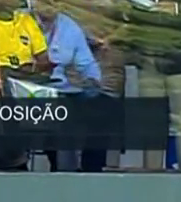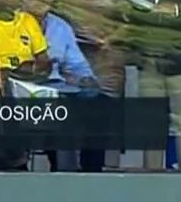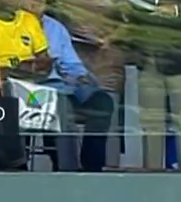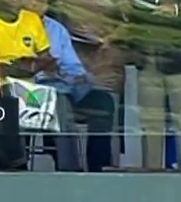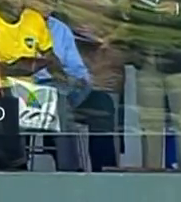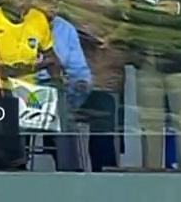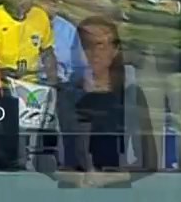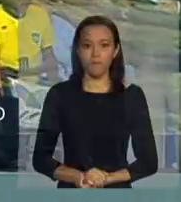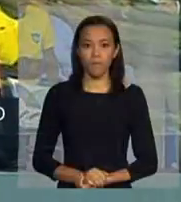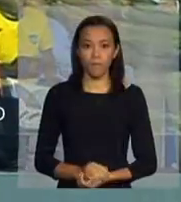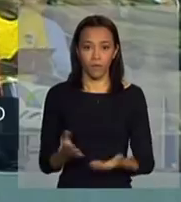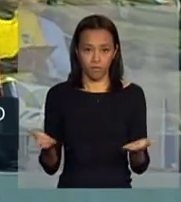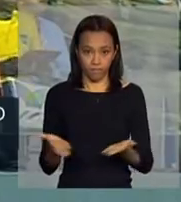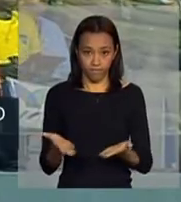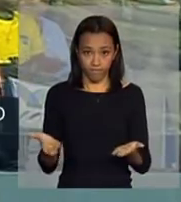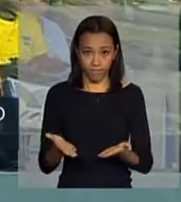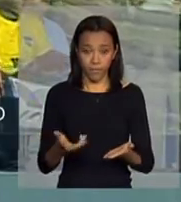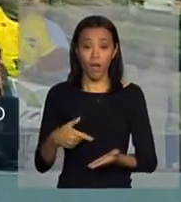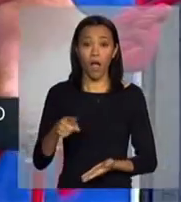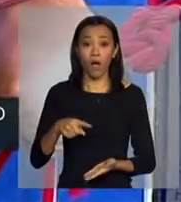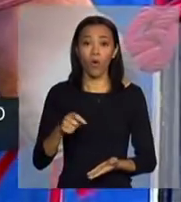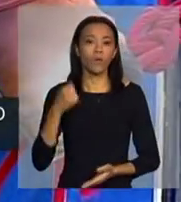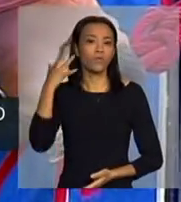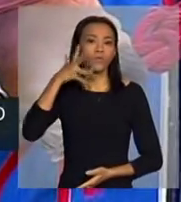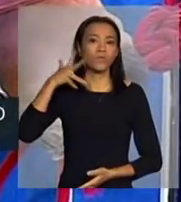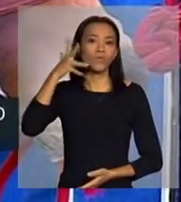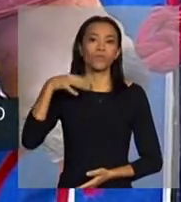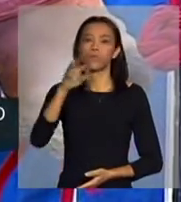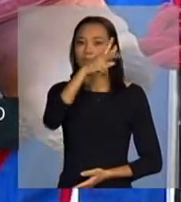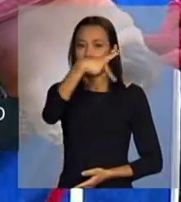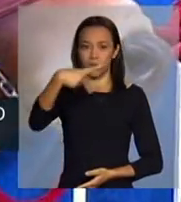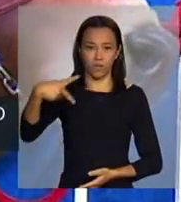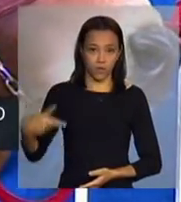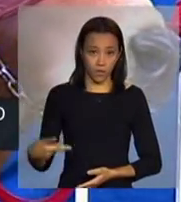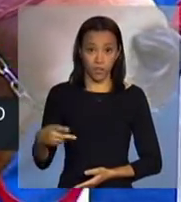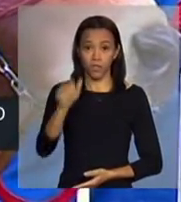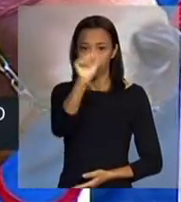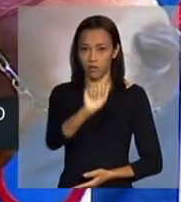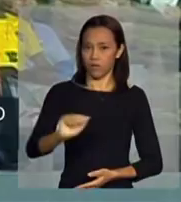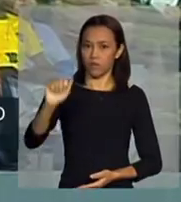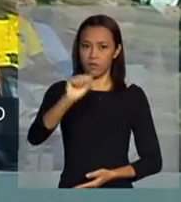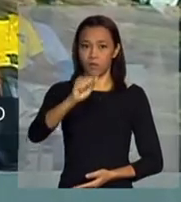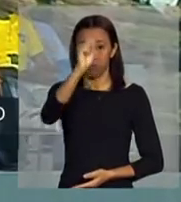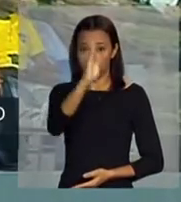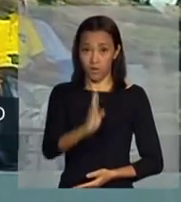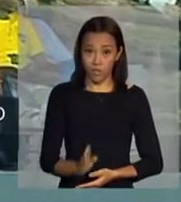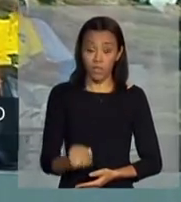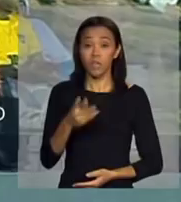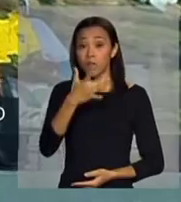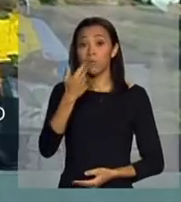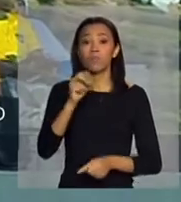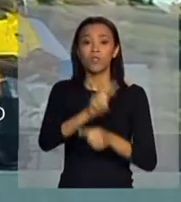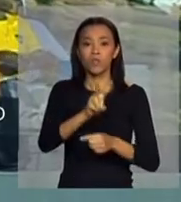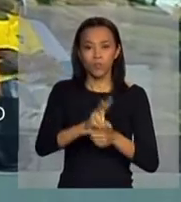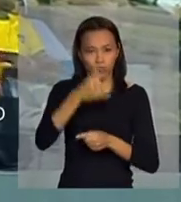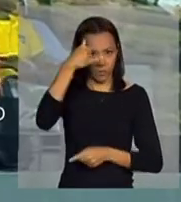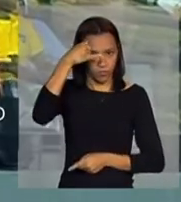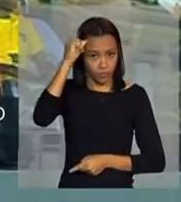Neste instante, ouviremos as palavras do presidente da Associação Brasileira dos Criadores de